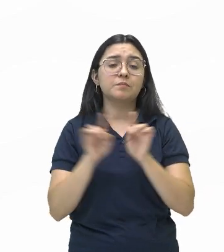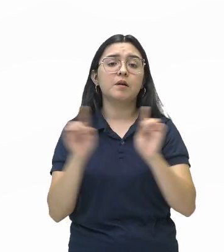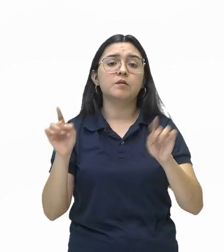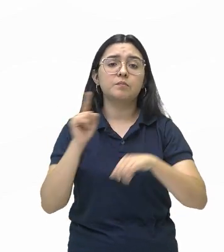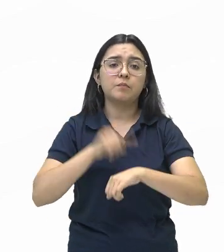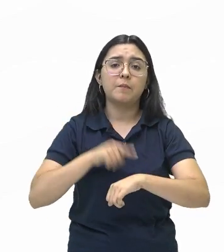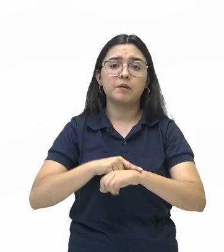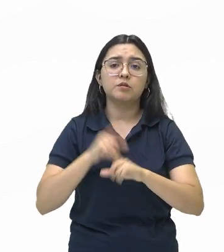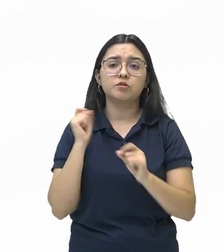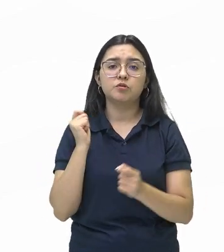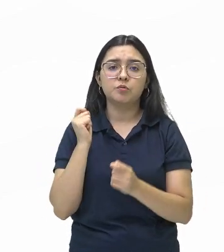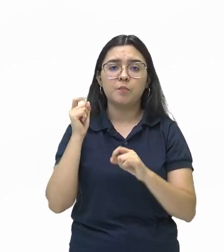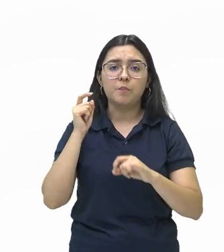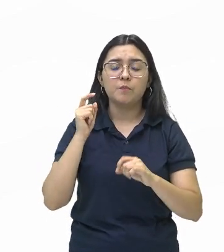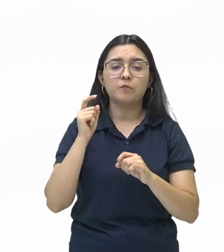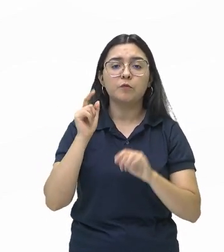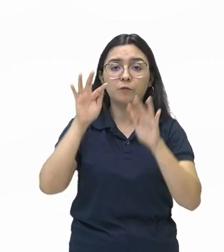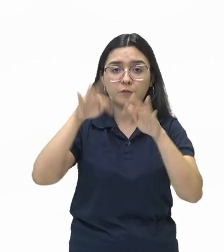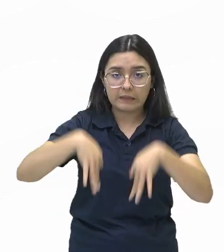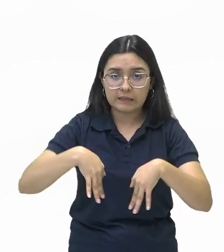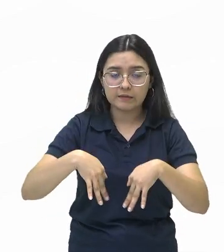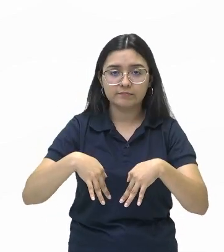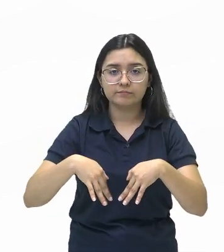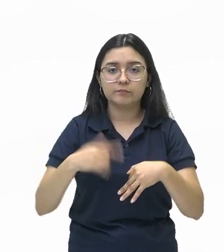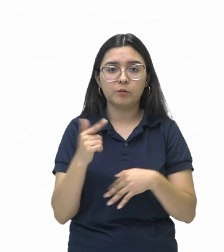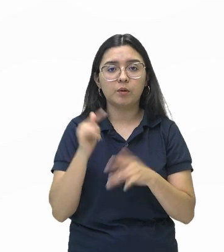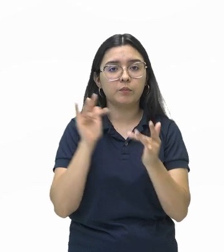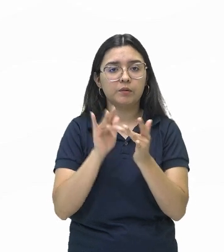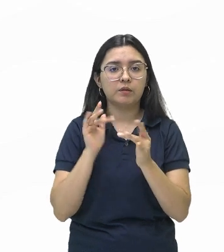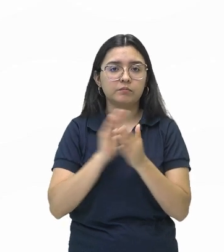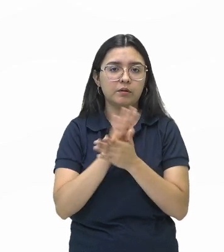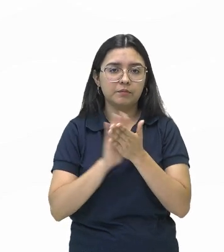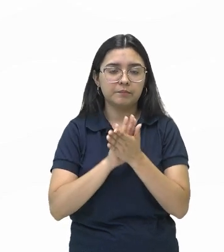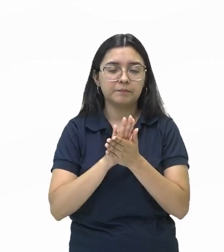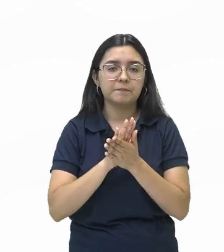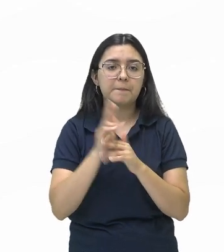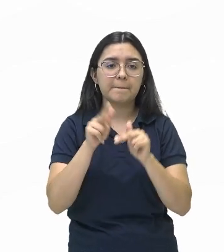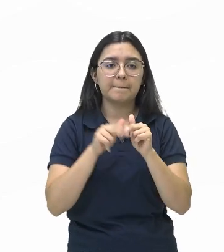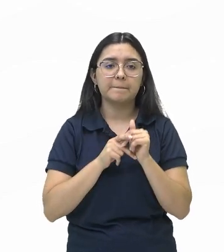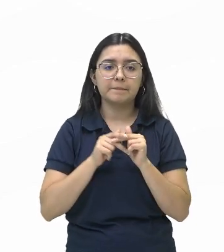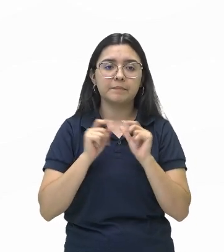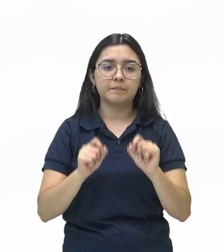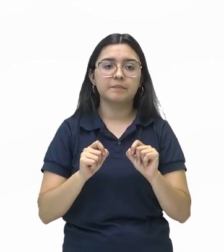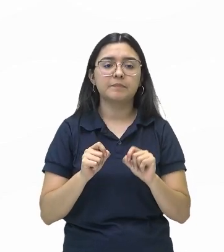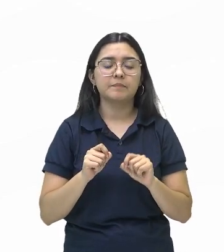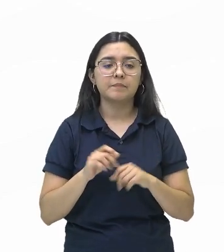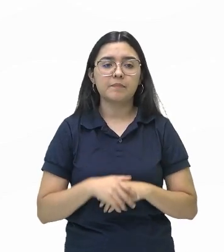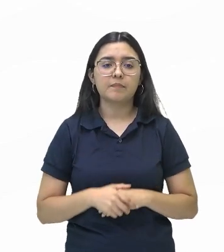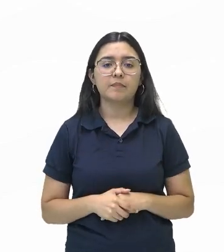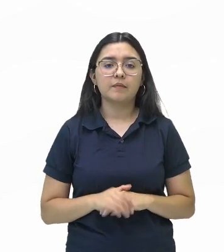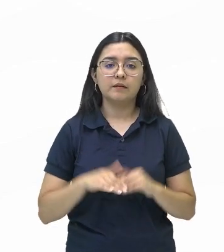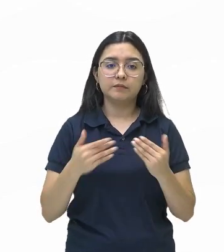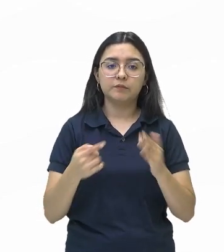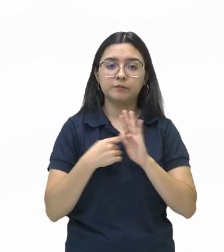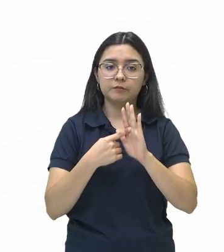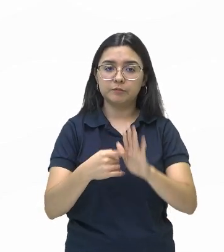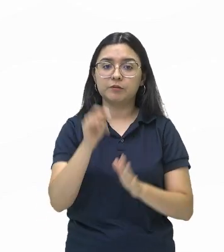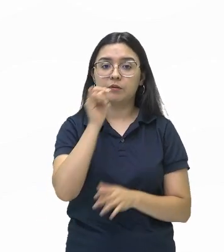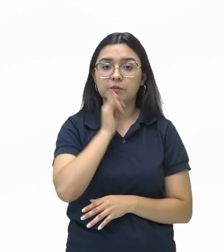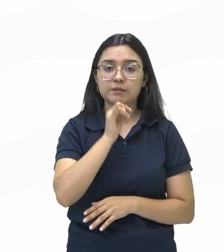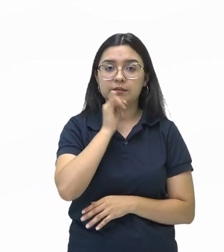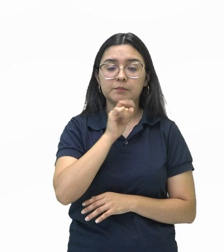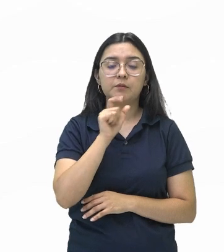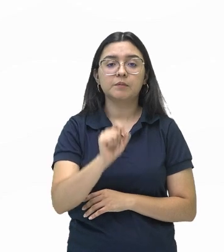distancia do produto, do valor do produto, né? Então, é por isso que ele vai se alienando. E aí eu trago um exemplo para